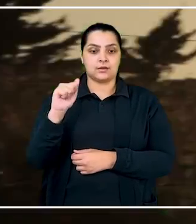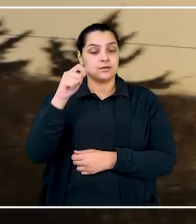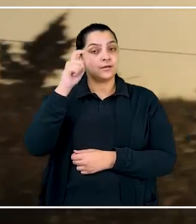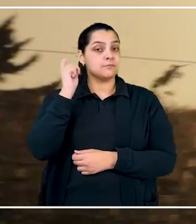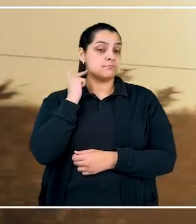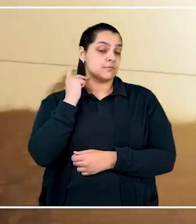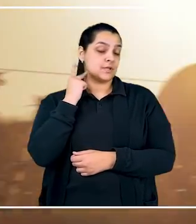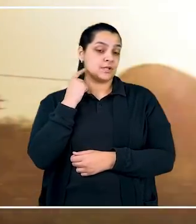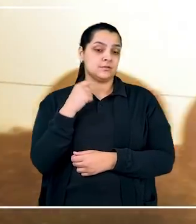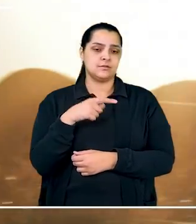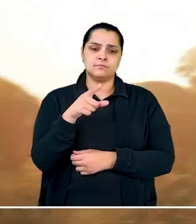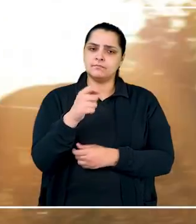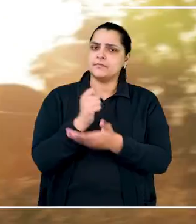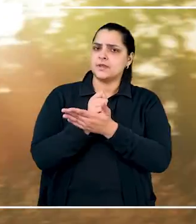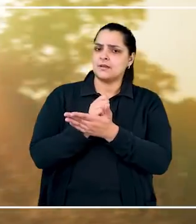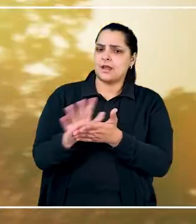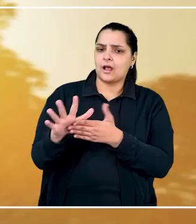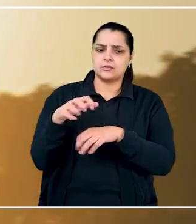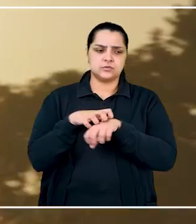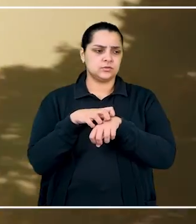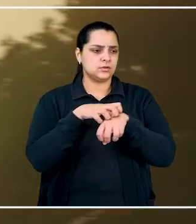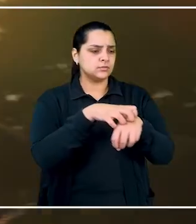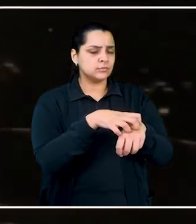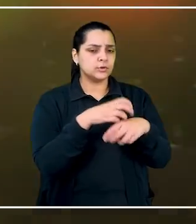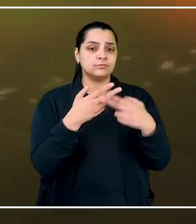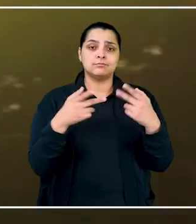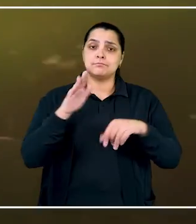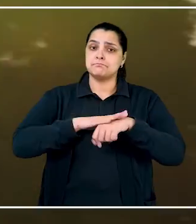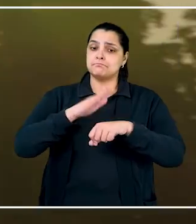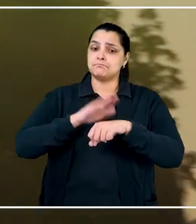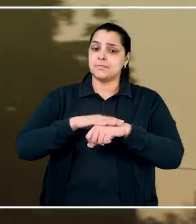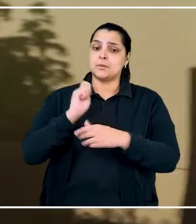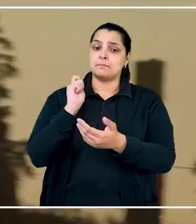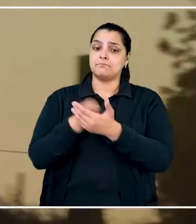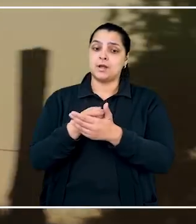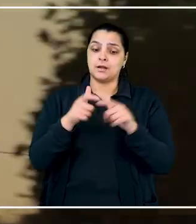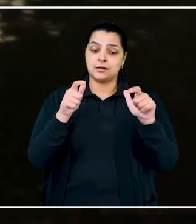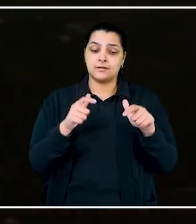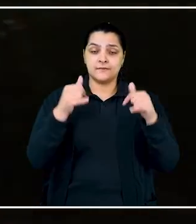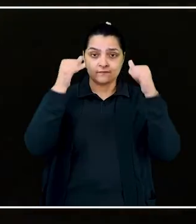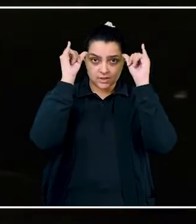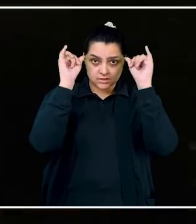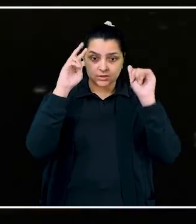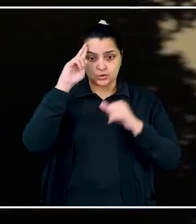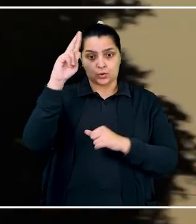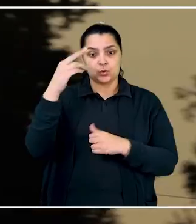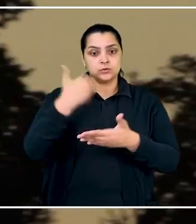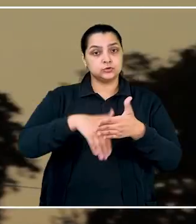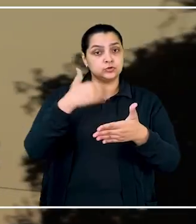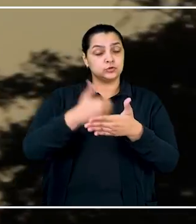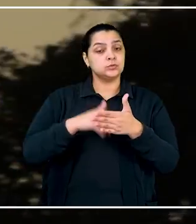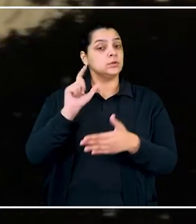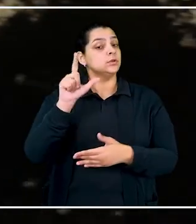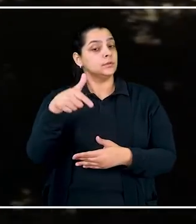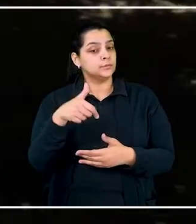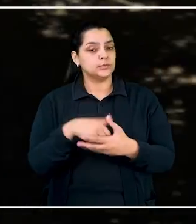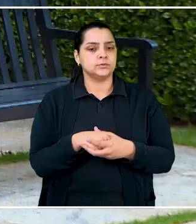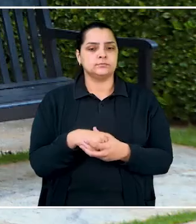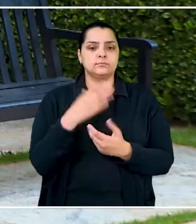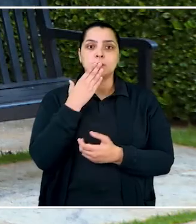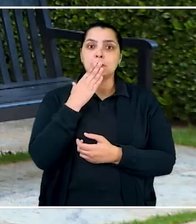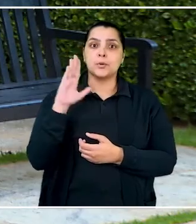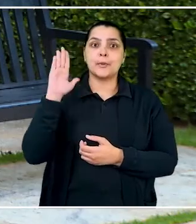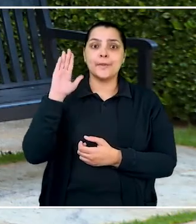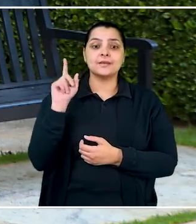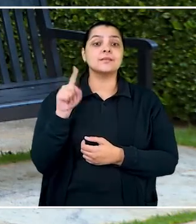Gerais. Segundo ele, as despesas com transporte seriam pagas por um empreiteiro local e descontadas posteriormente.